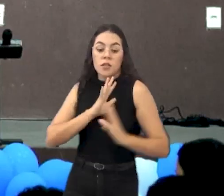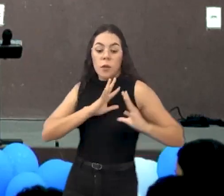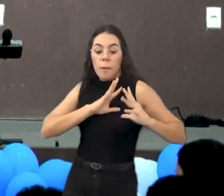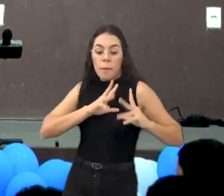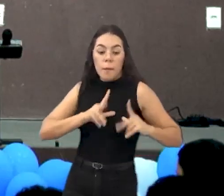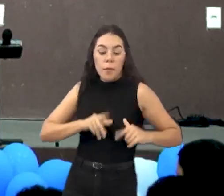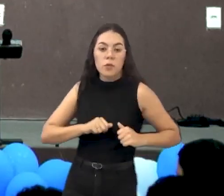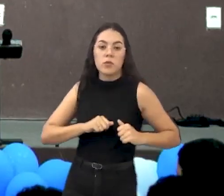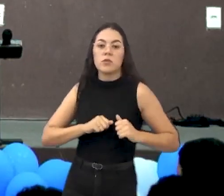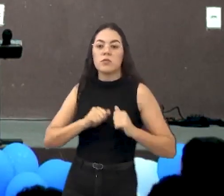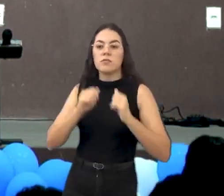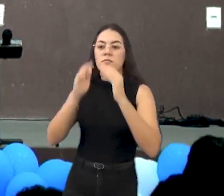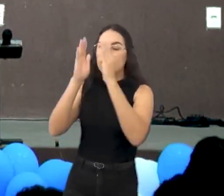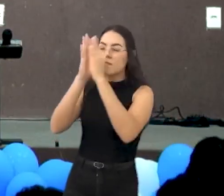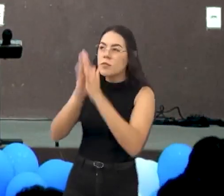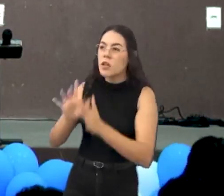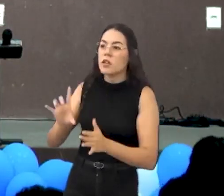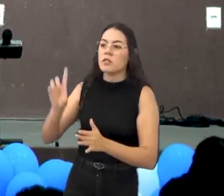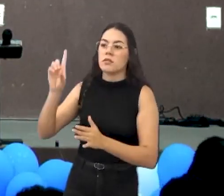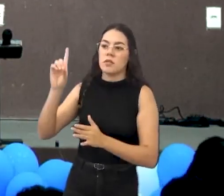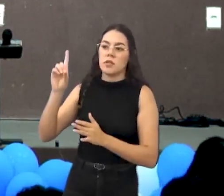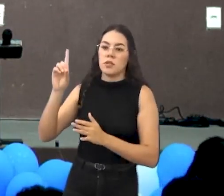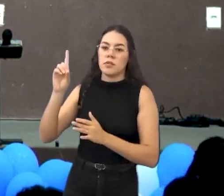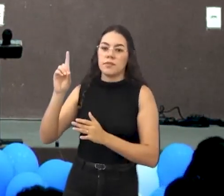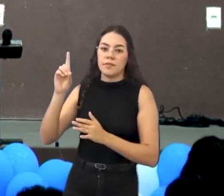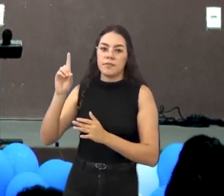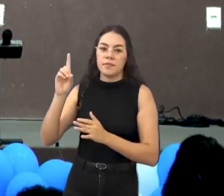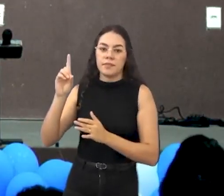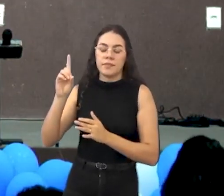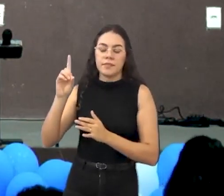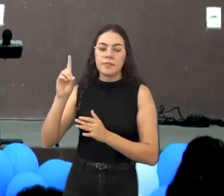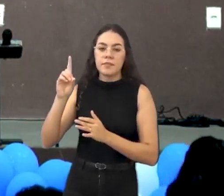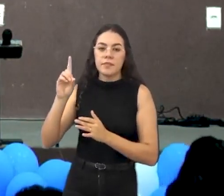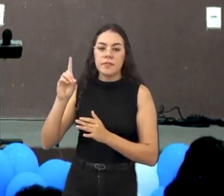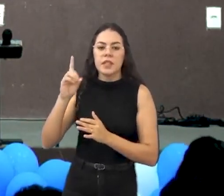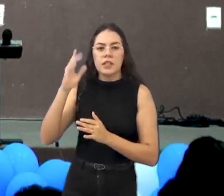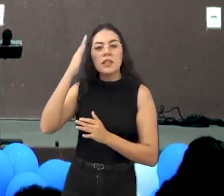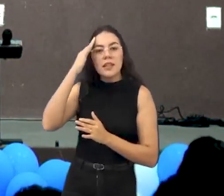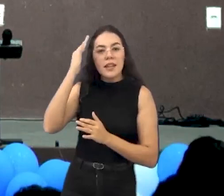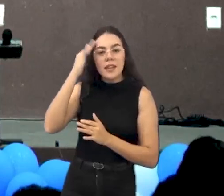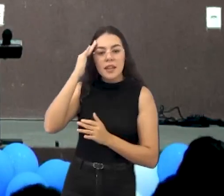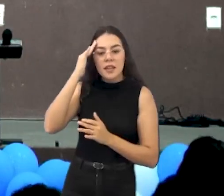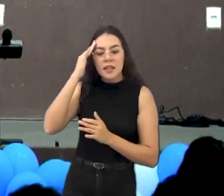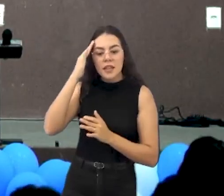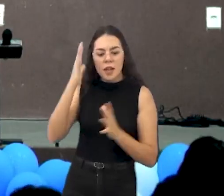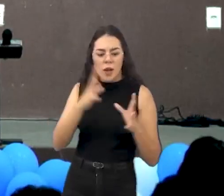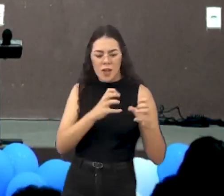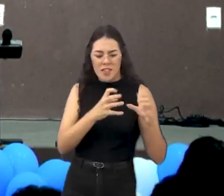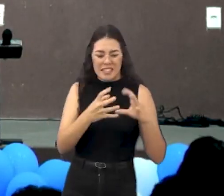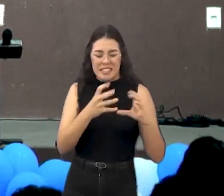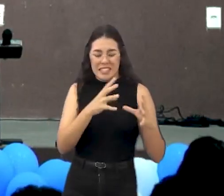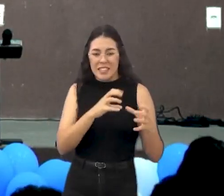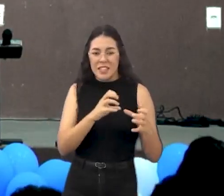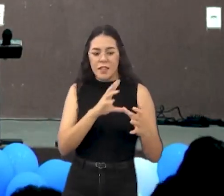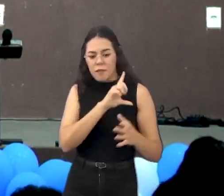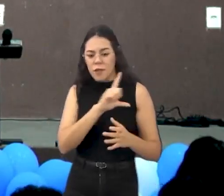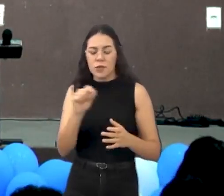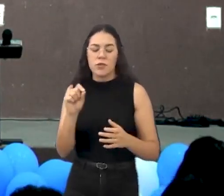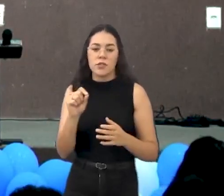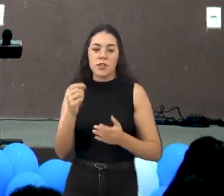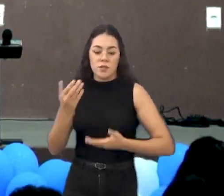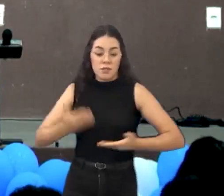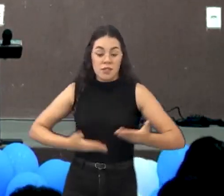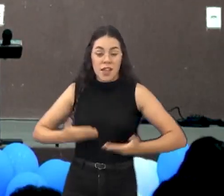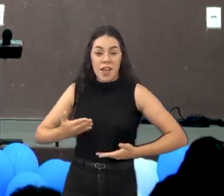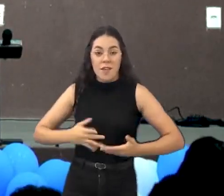invocam o Senhor. Rejeita as questões loucas e sem instrução, sabendo que produzem contendas. E ao servo do Senhor não